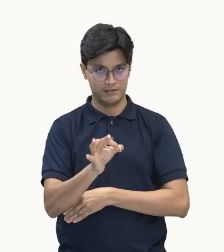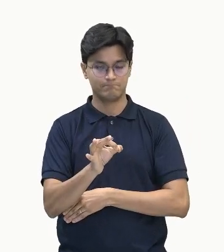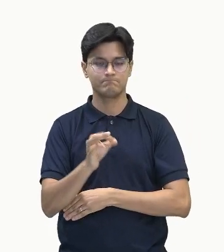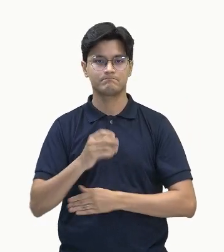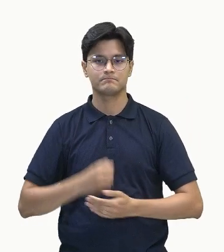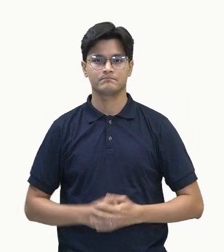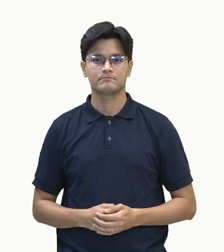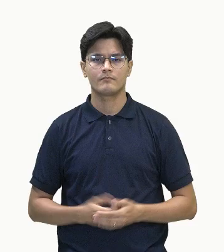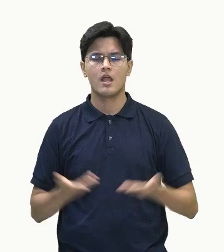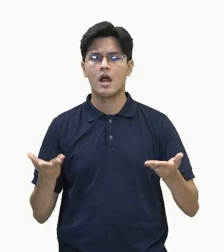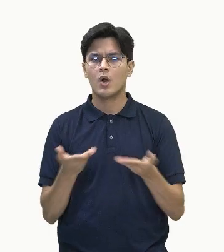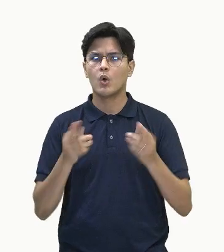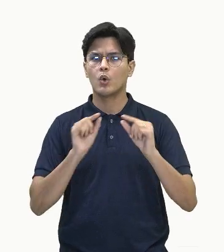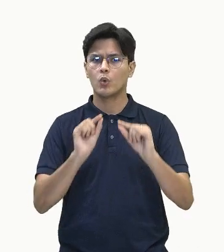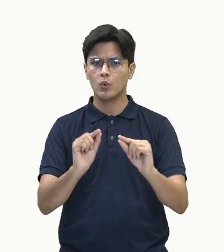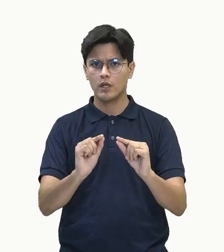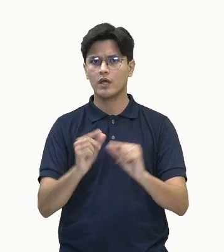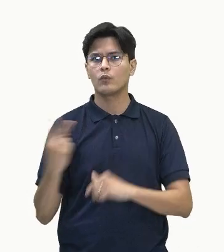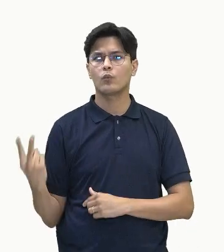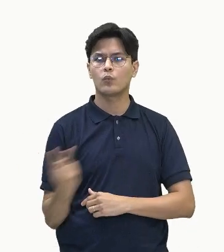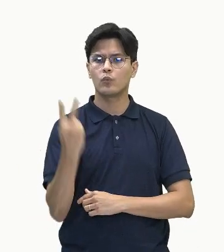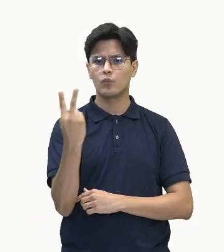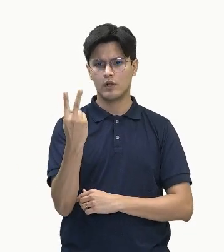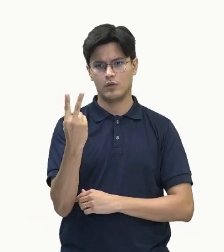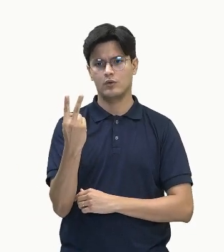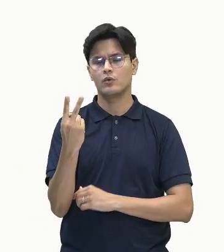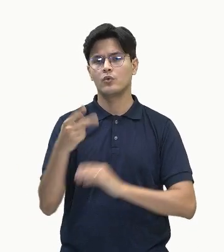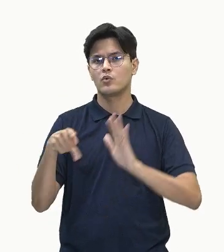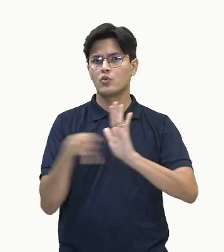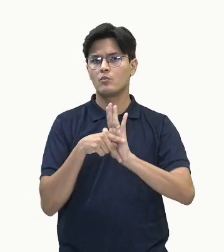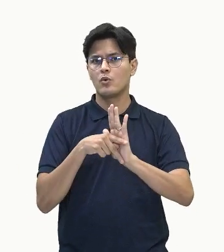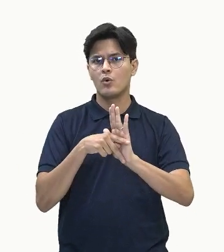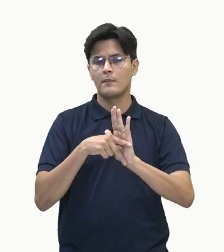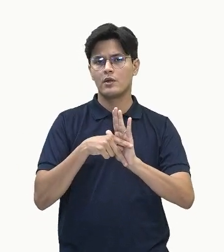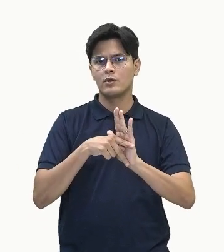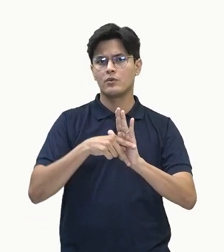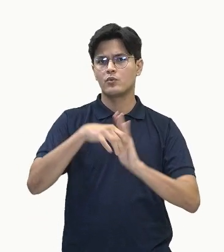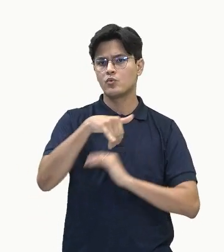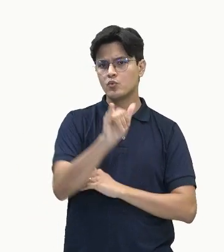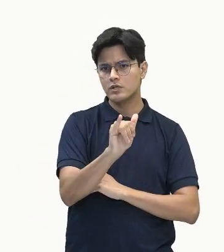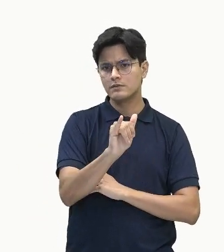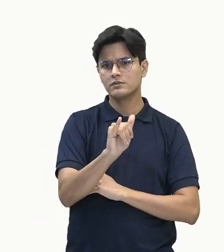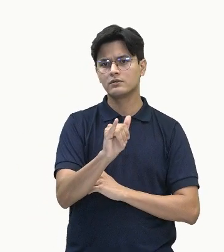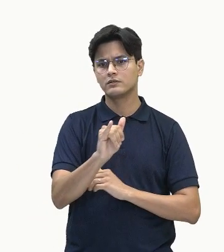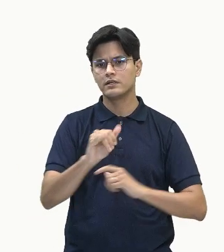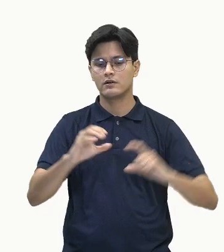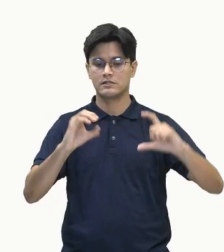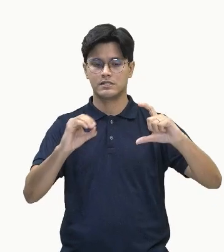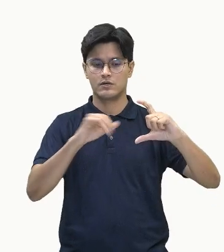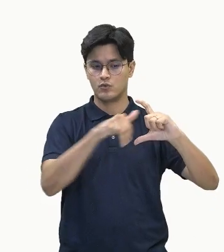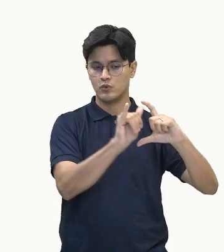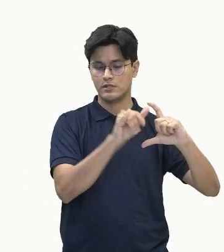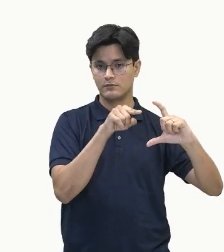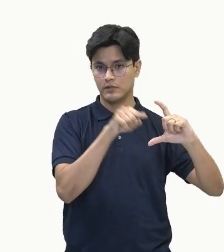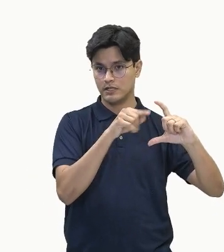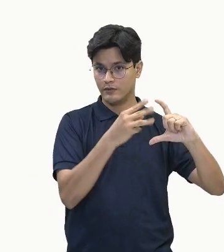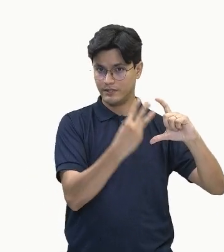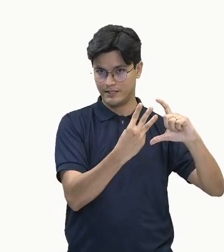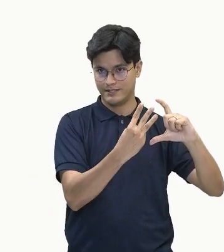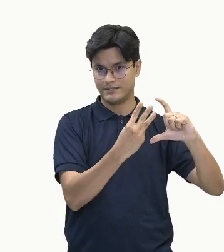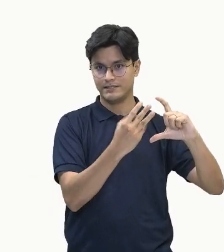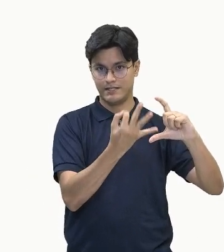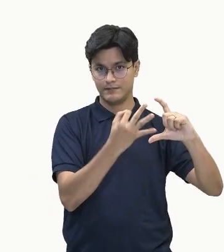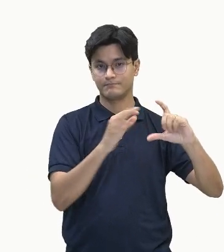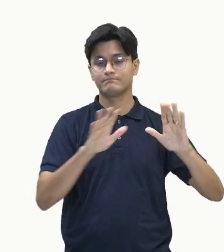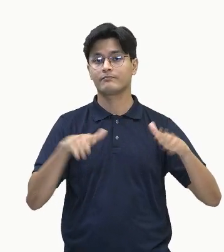Agora, analisando o valor, né, a posição do y, reparem que esse y é igual a 3. Opa, ele